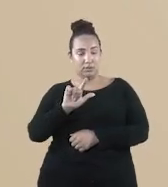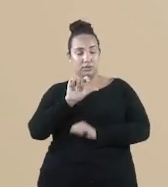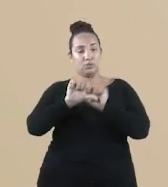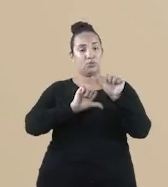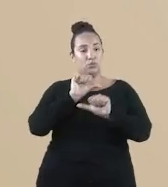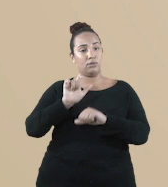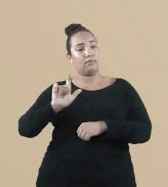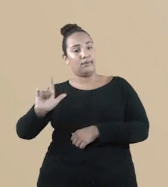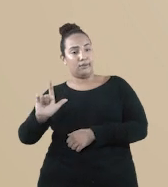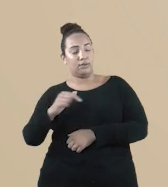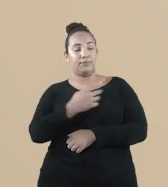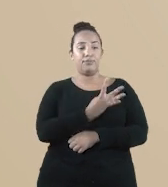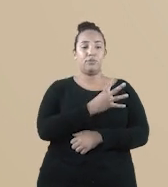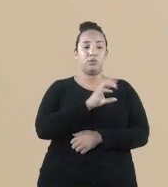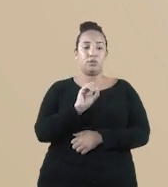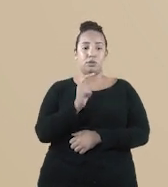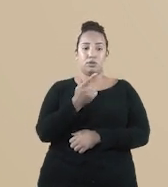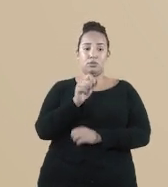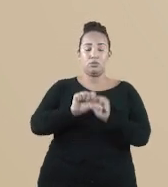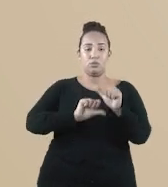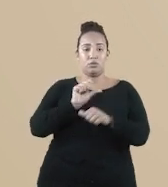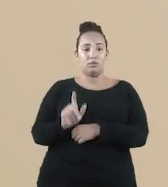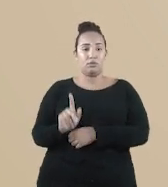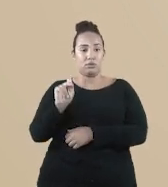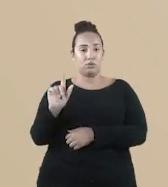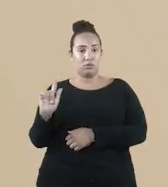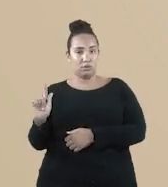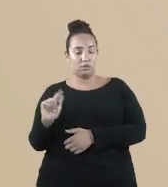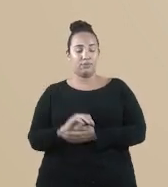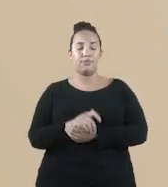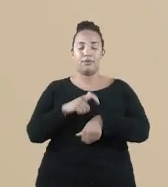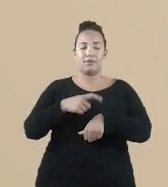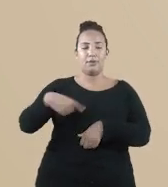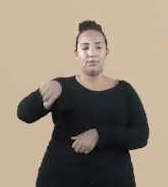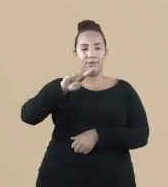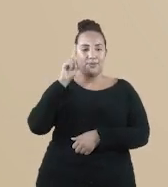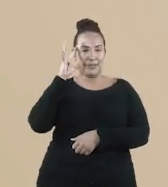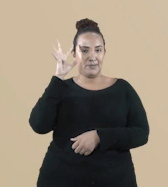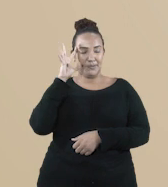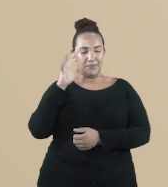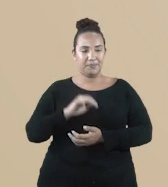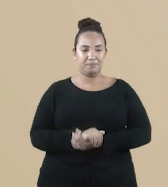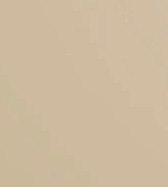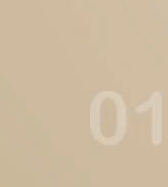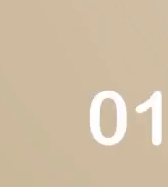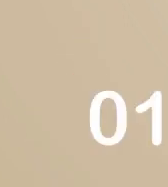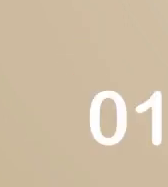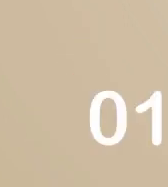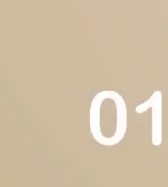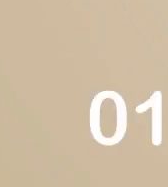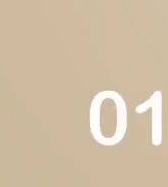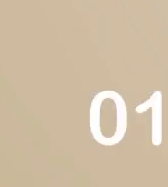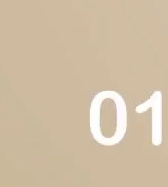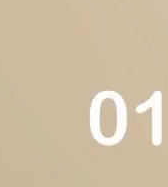ml para litros e 400 gramas em quilogramas. Vou dar um tempo para vocês.